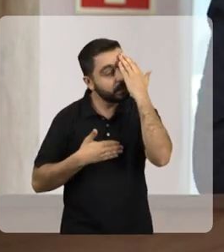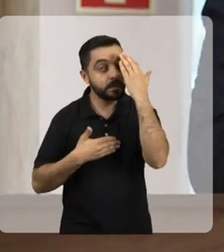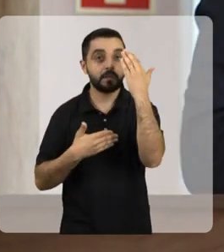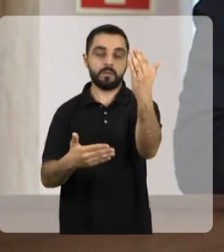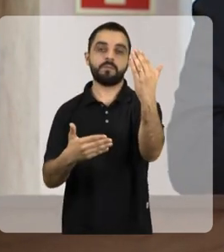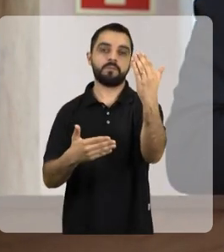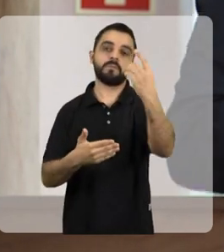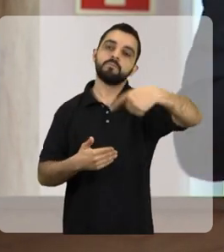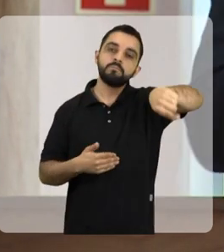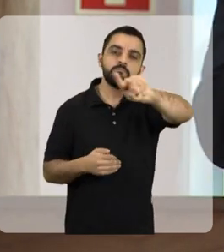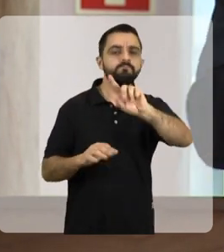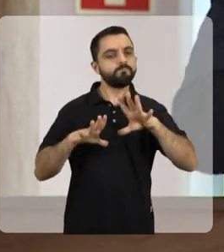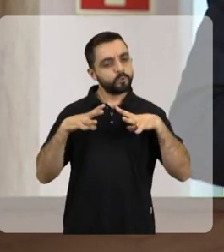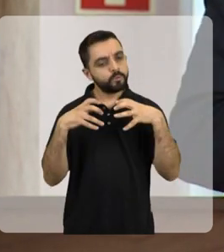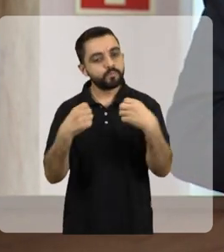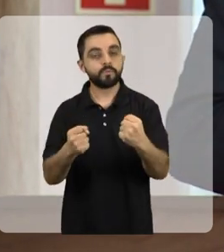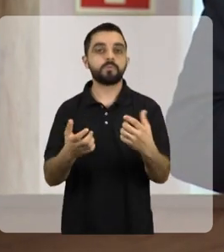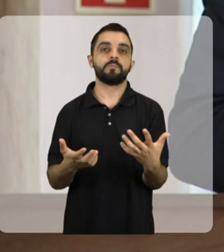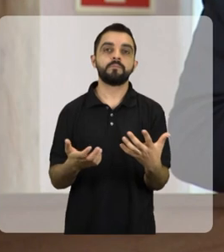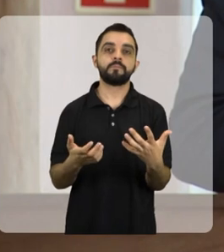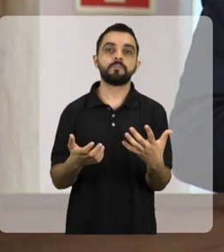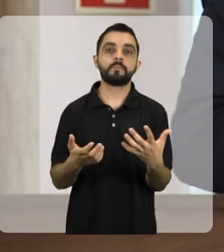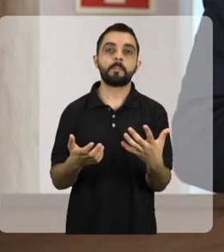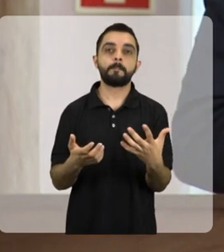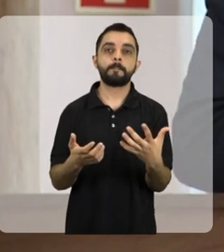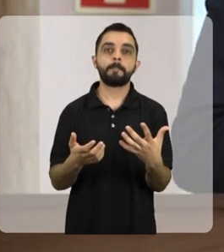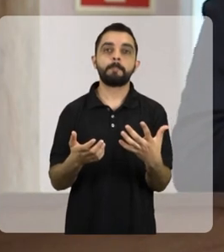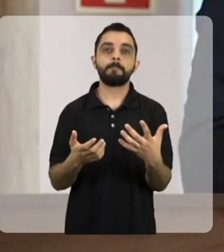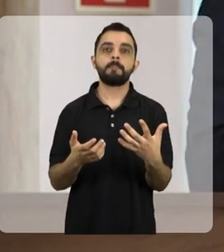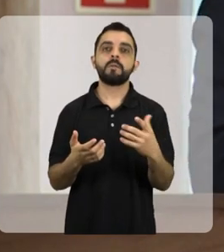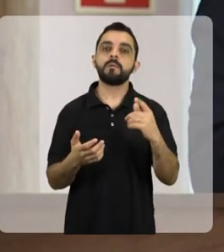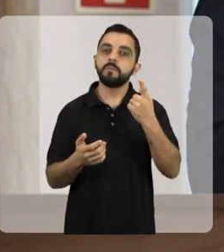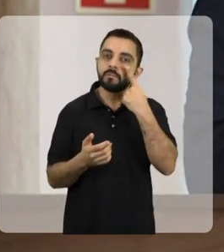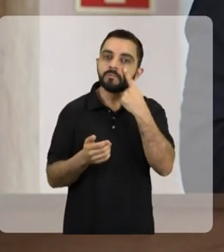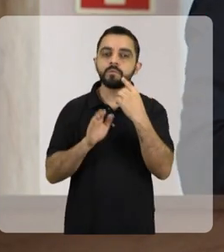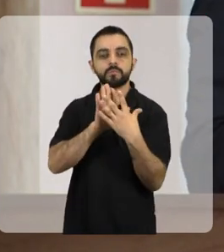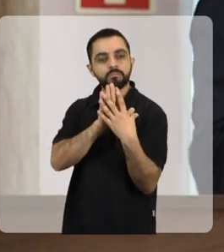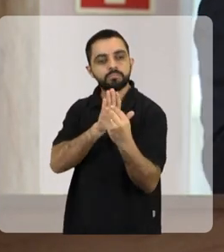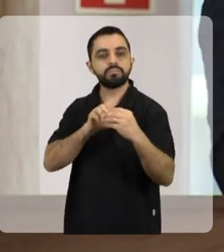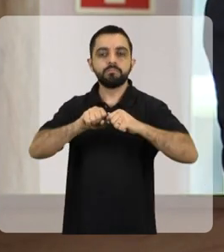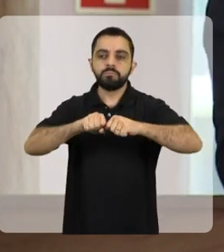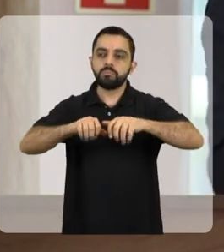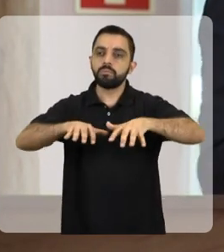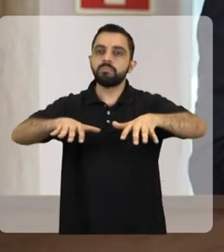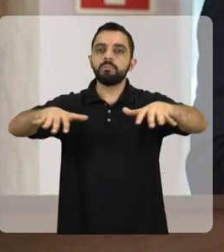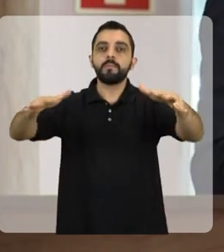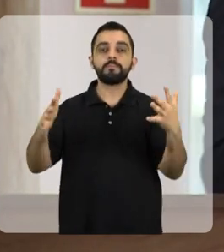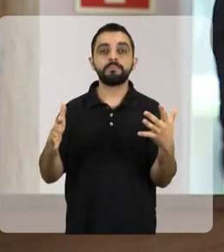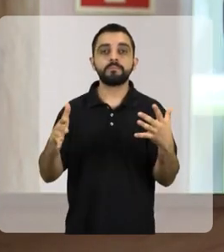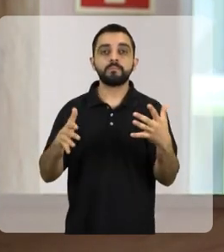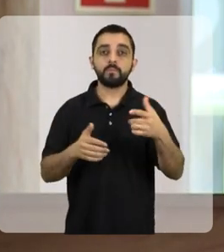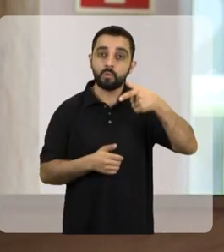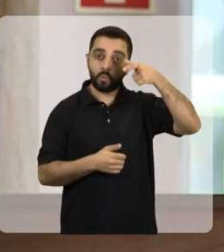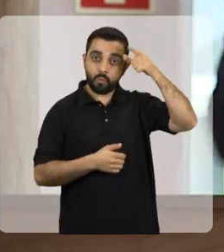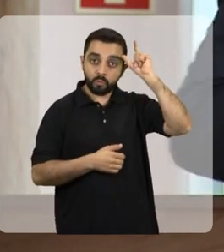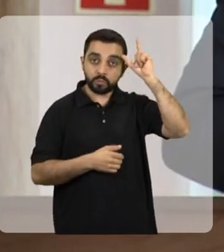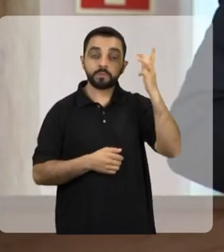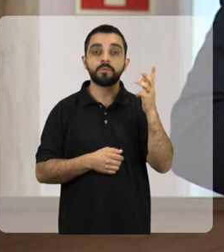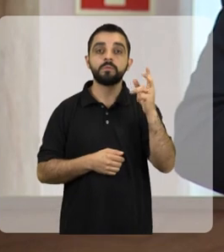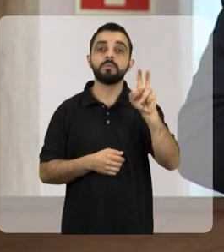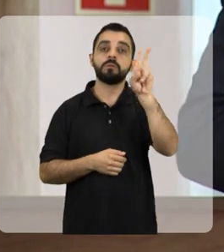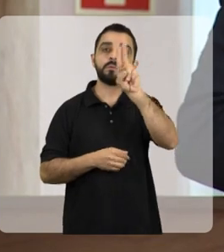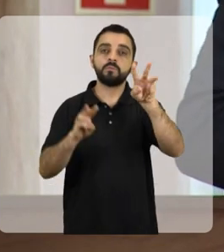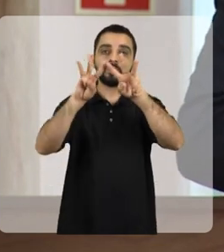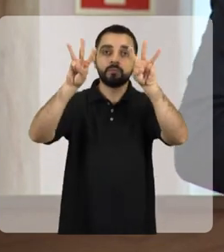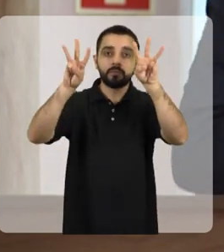muito por esse empenho, um empenho que tenho visto multiplicado. Ontem recebemos na Universidade Federal do Paraná os três senadores